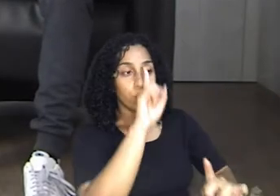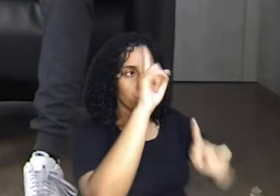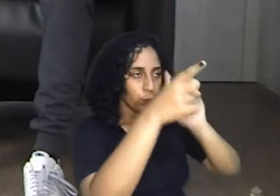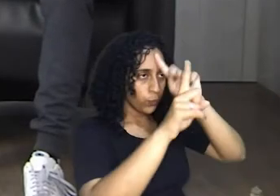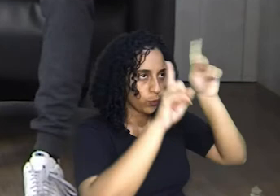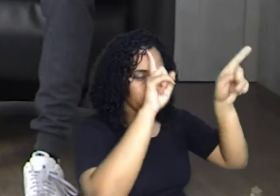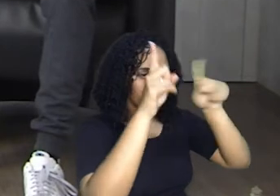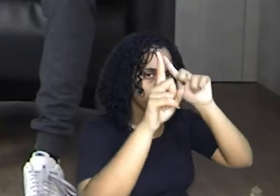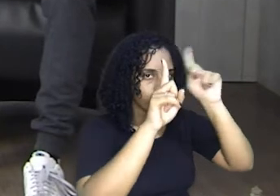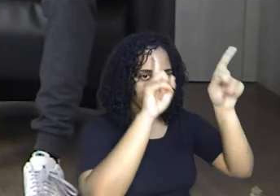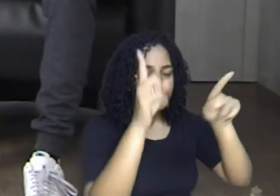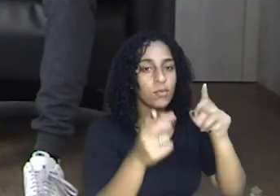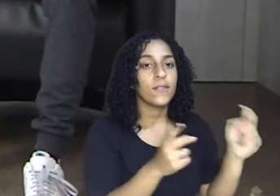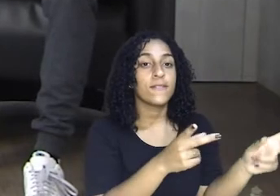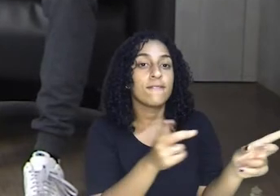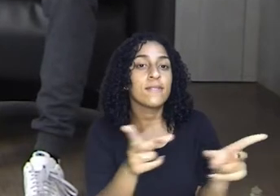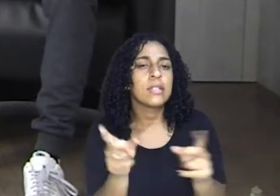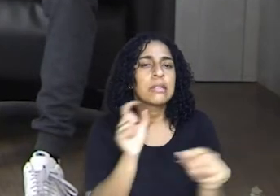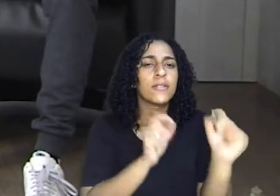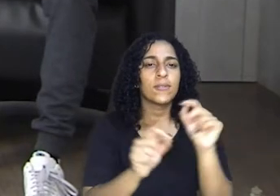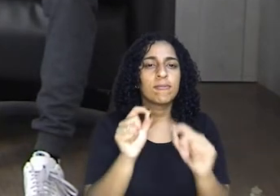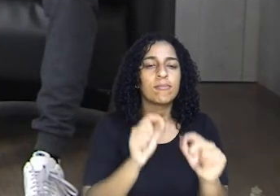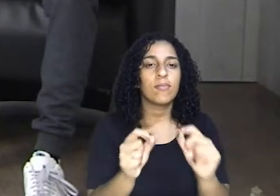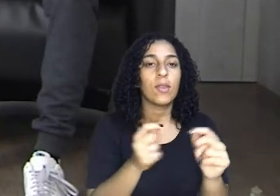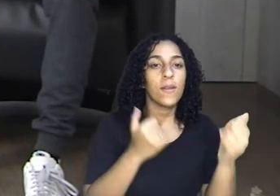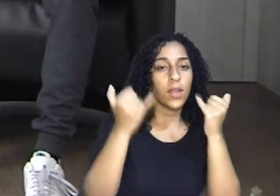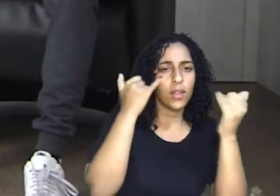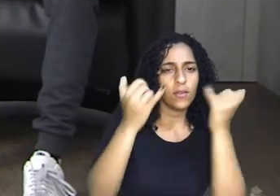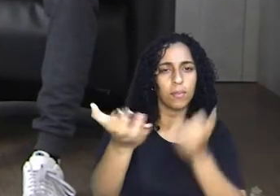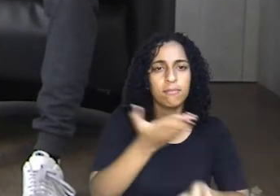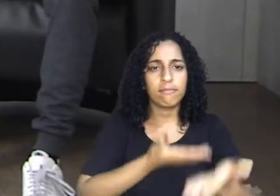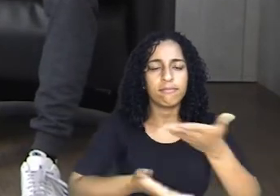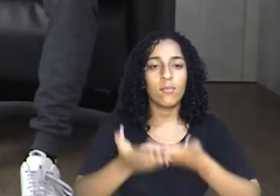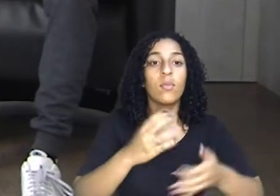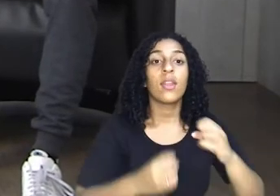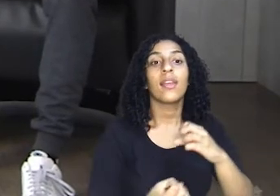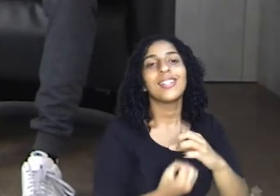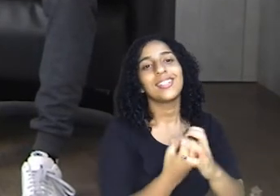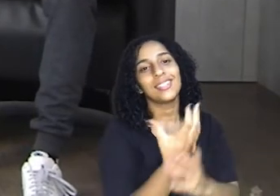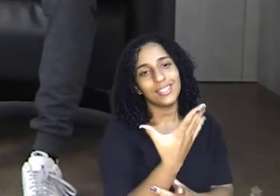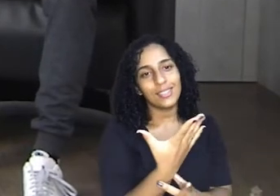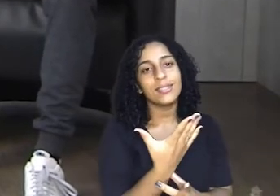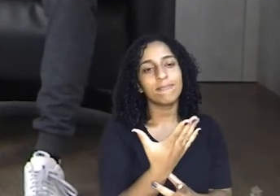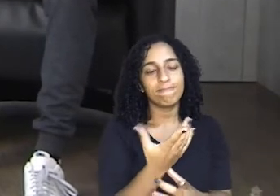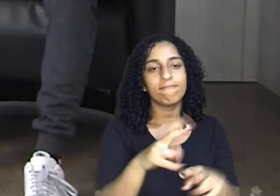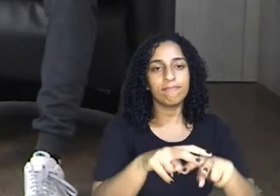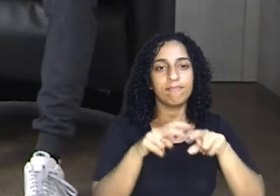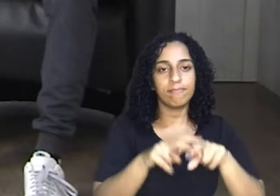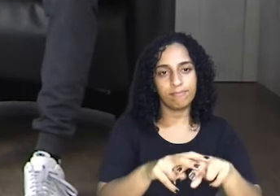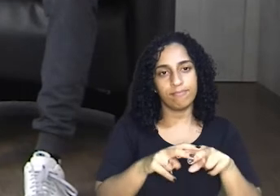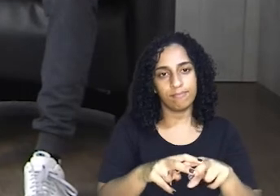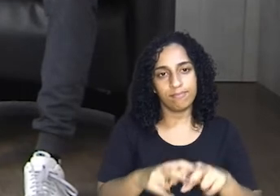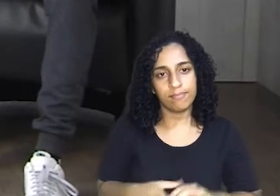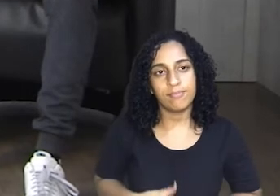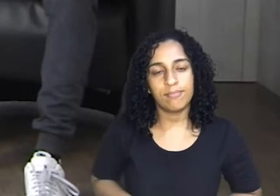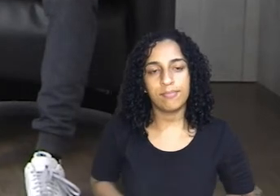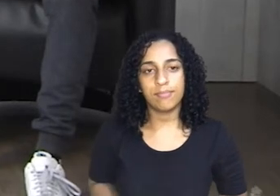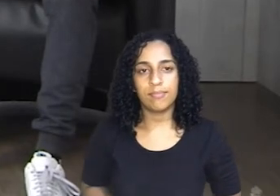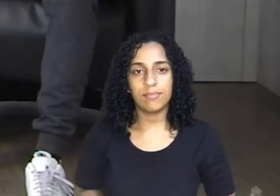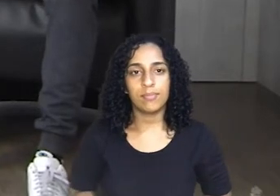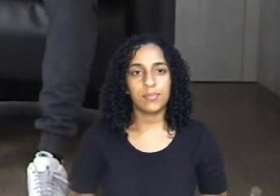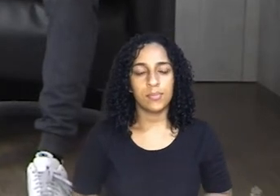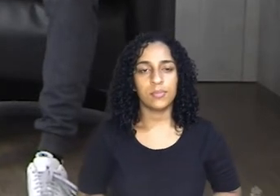criado esses nichos para quem vendeu o que não é para quem passar pela informação são criados por esses